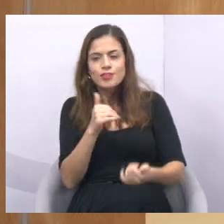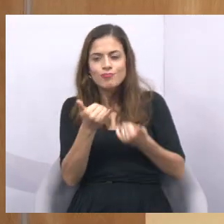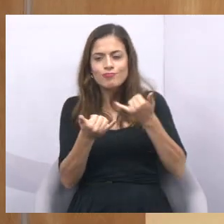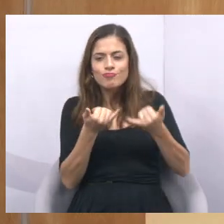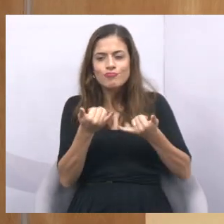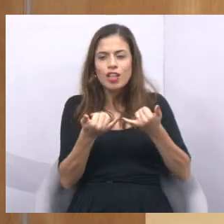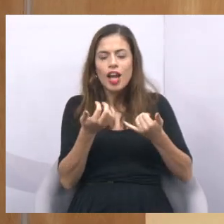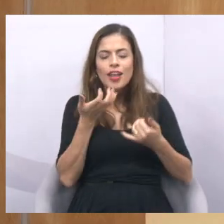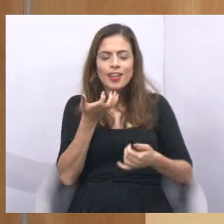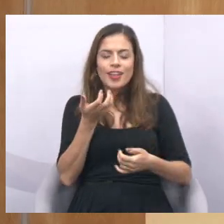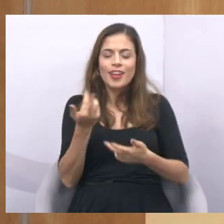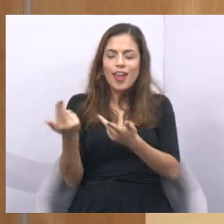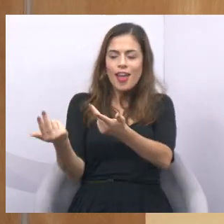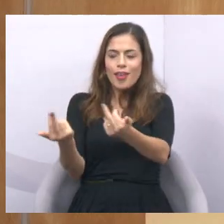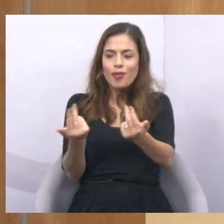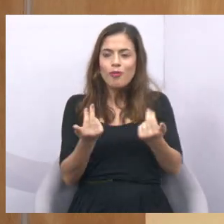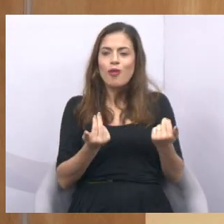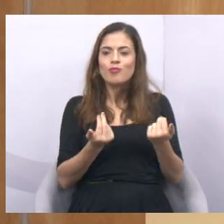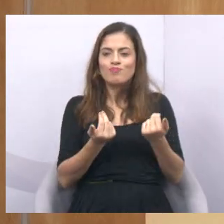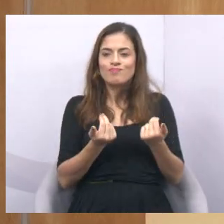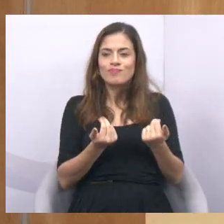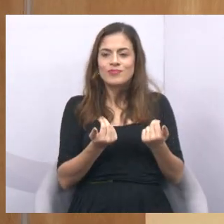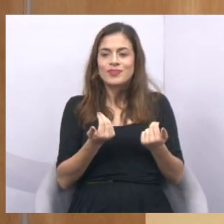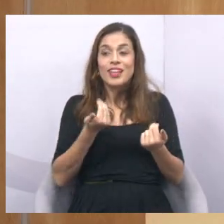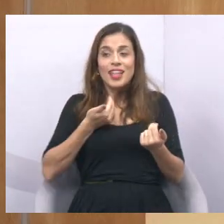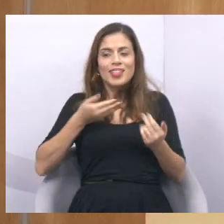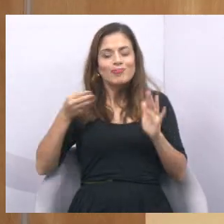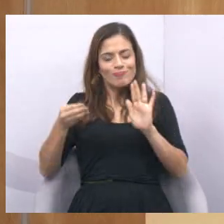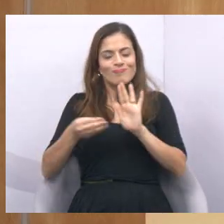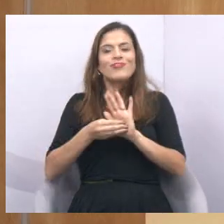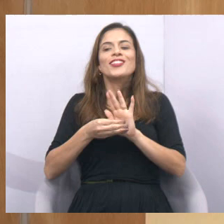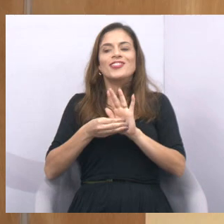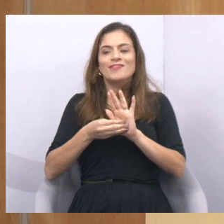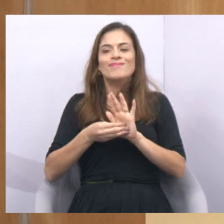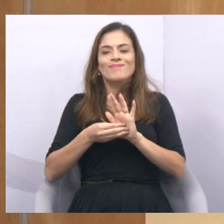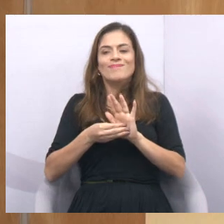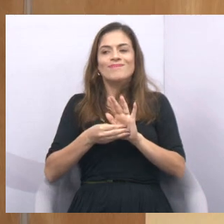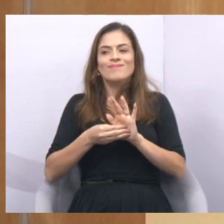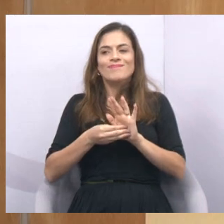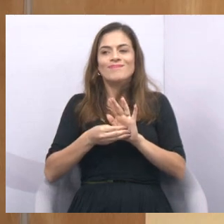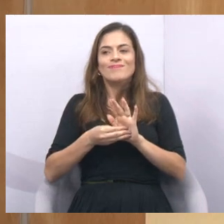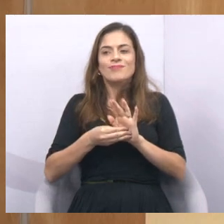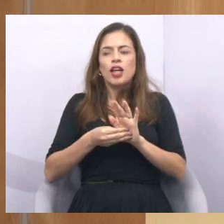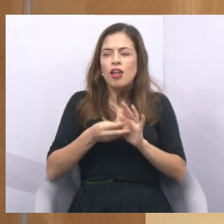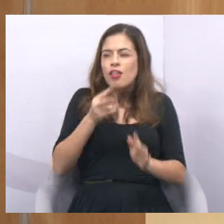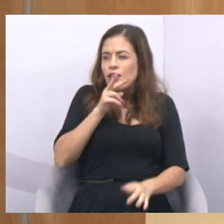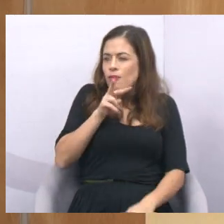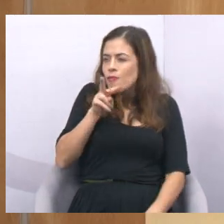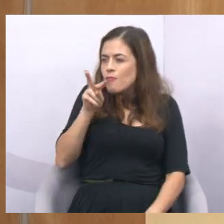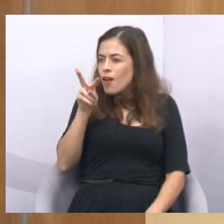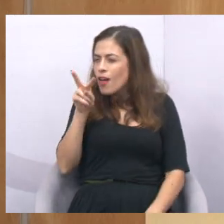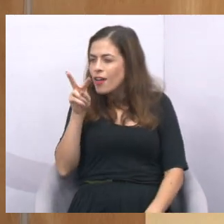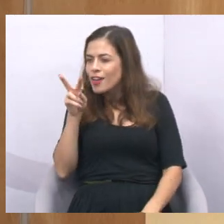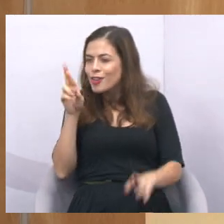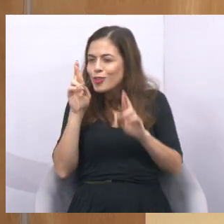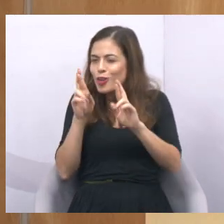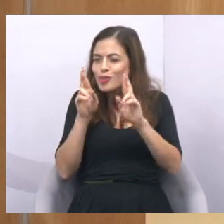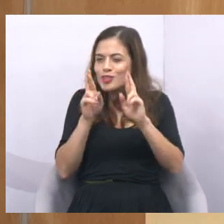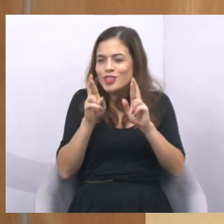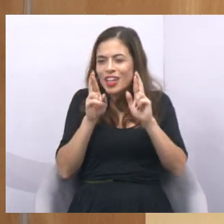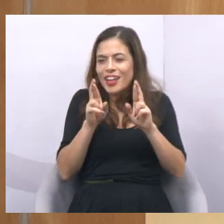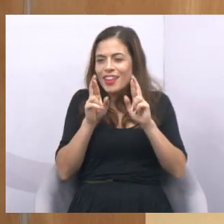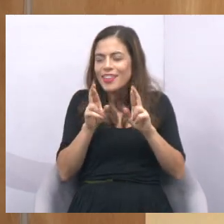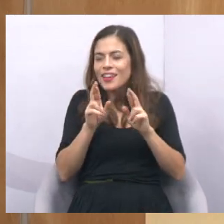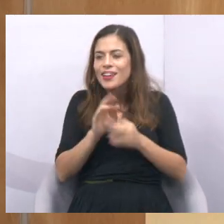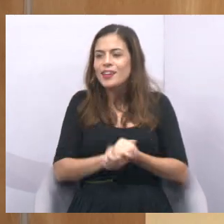ser igual a vocês. E nesses eu me incluo. Por várias vezes fiquei ali na arquibancada, torcendo,